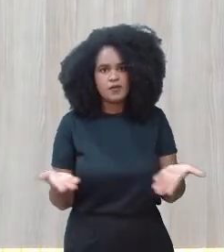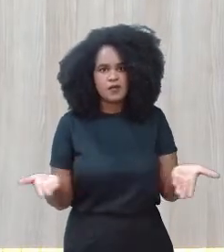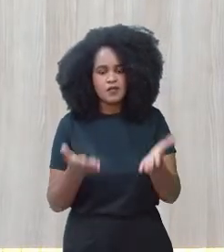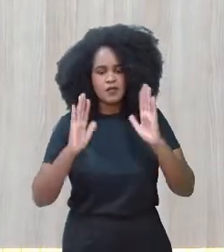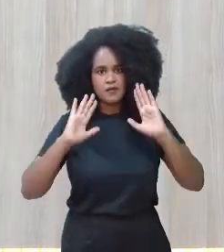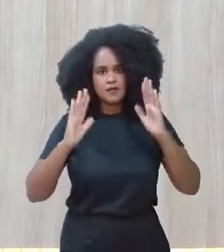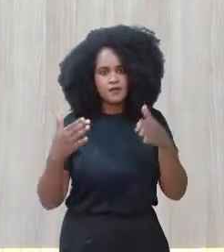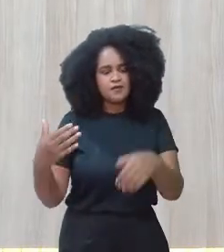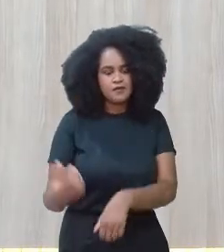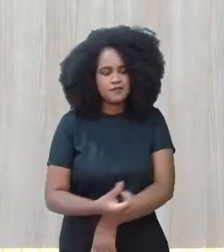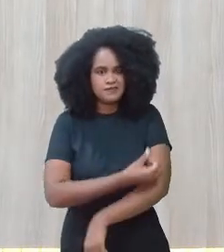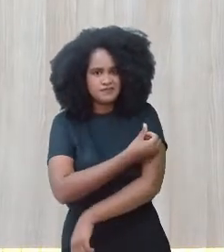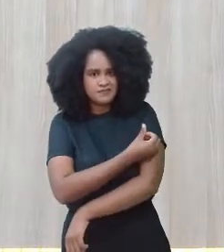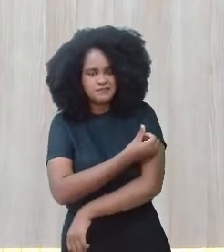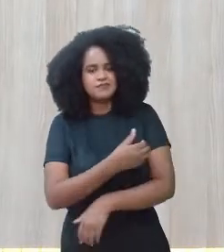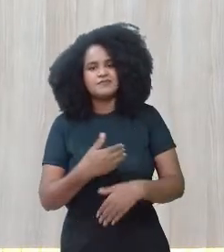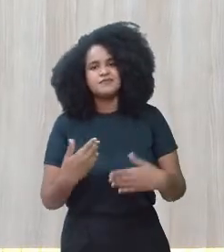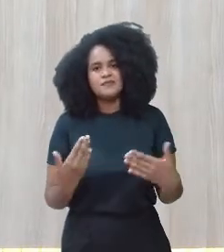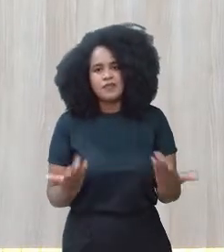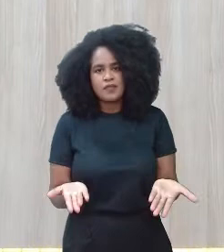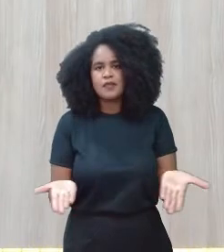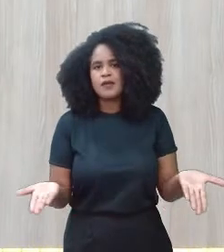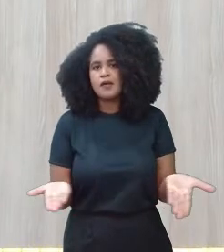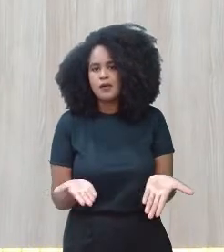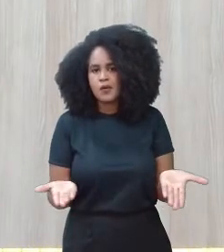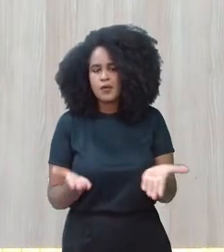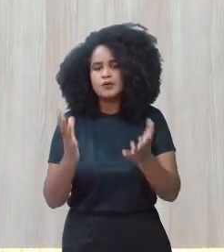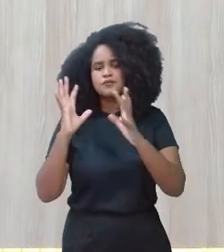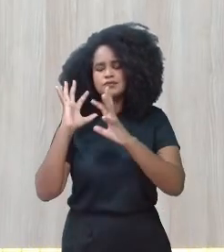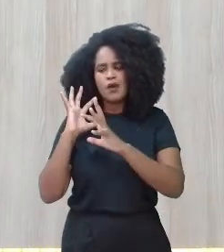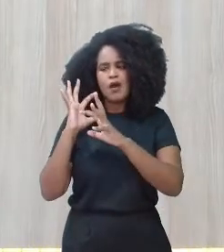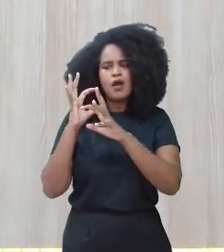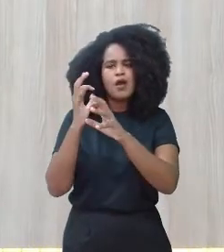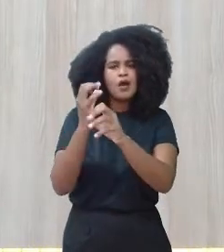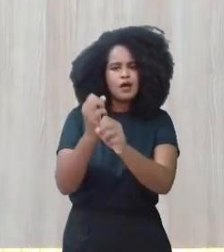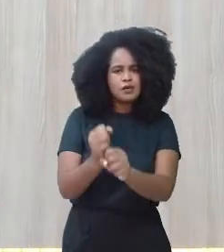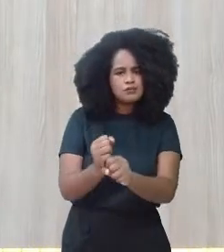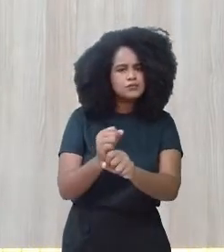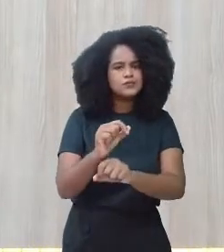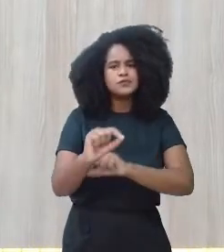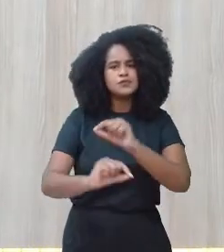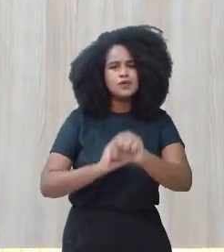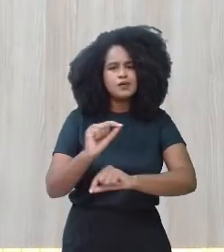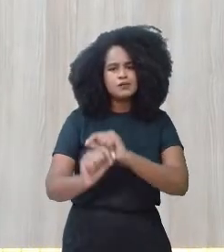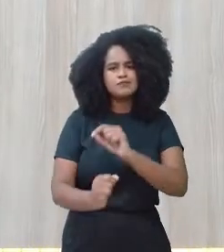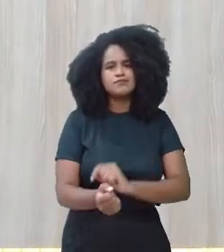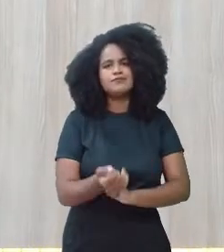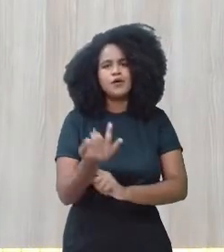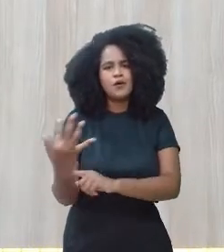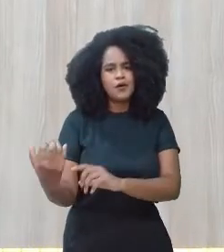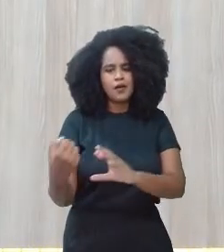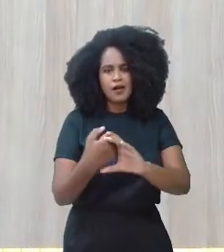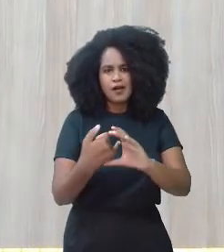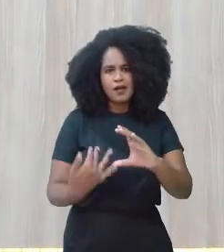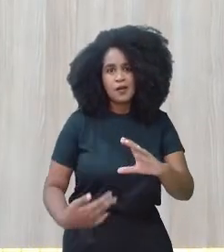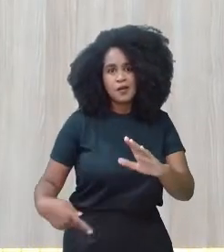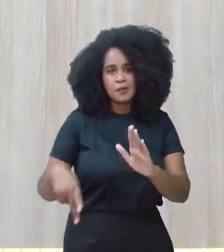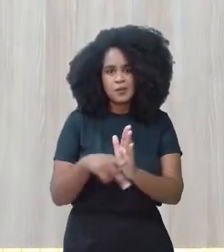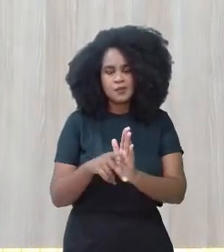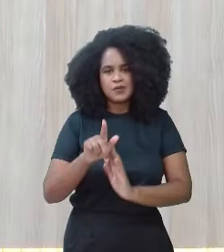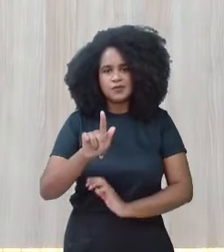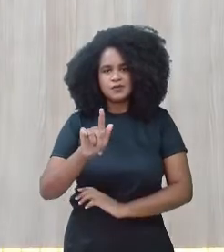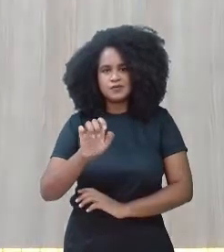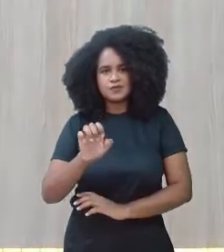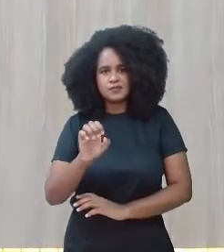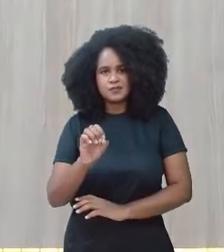sextos anos, né? Nosso conteúdo hoje vai ser revisar um pouquinho sobre algumas características na geometria, tá?